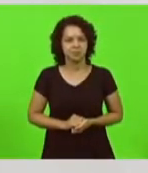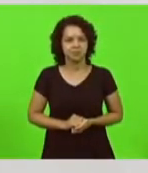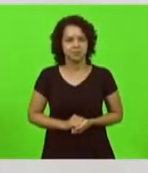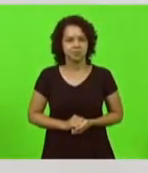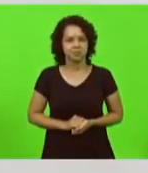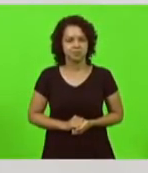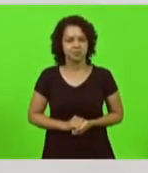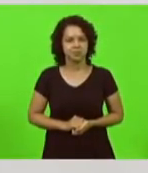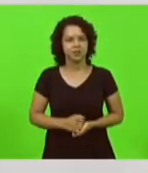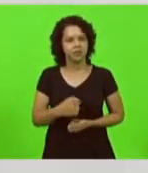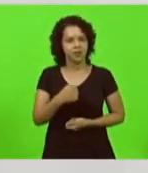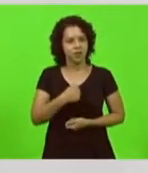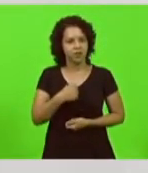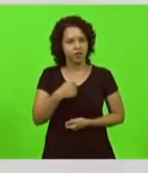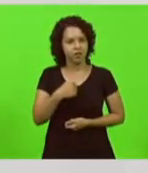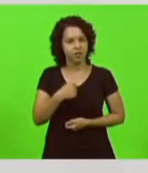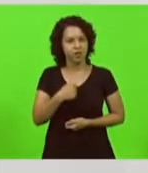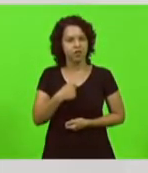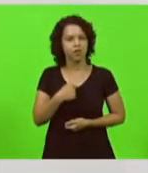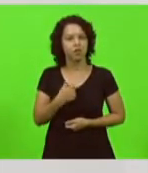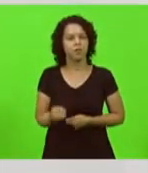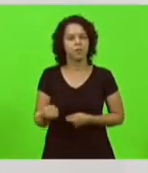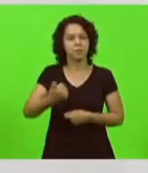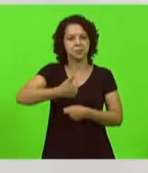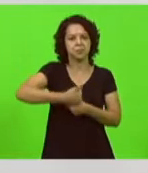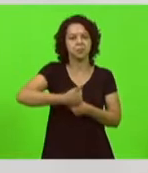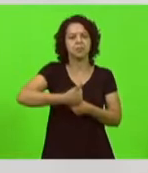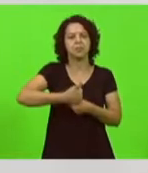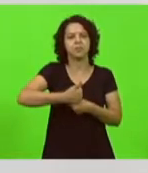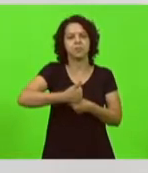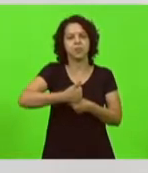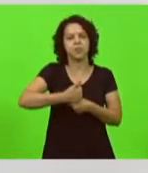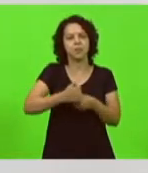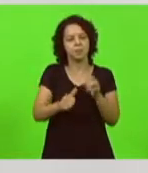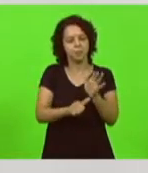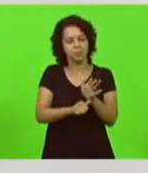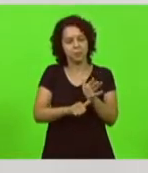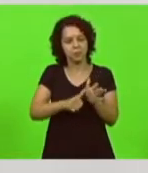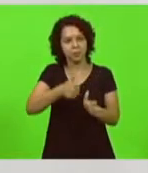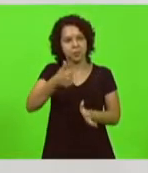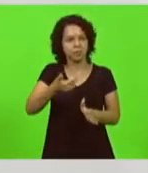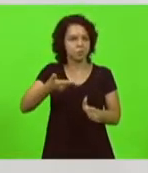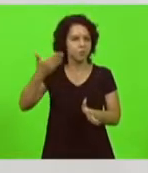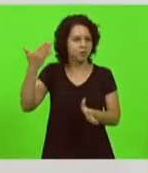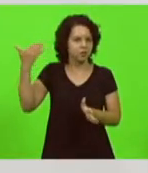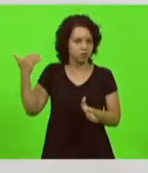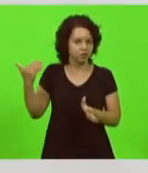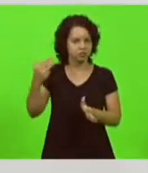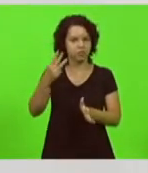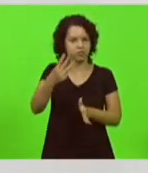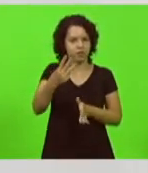Ocupei pela primeira vez este mesmo espaço há 3 anos.